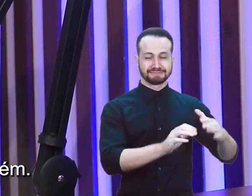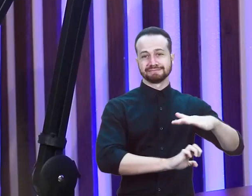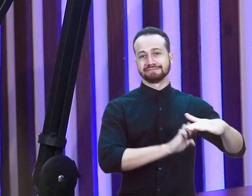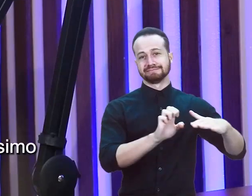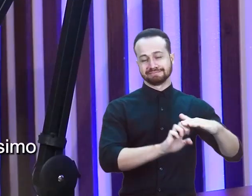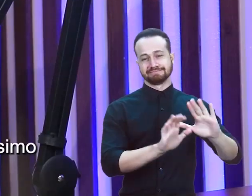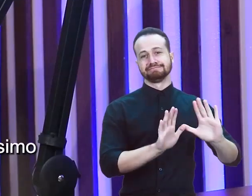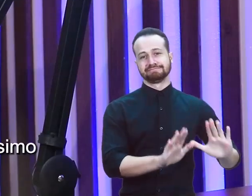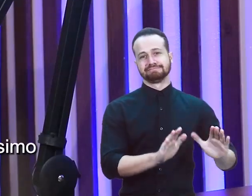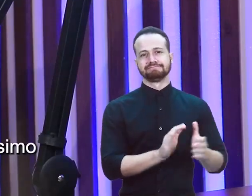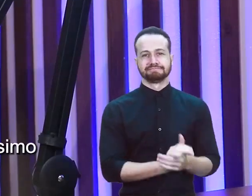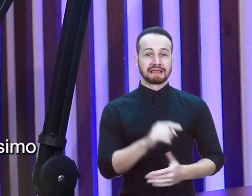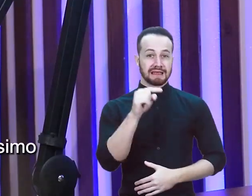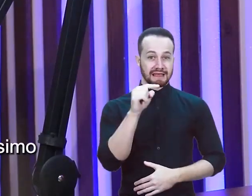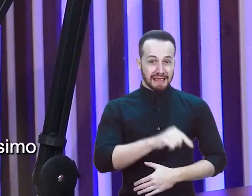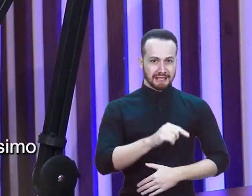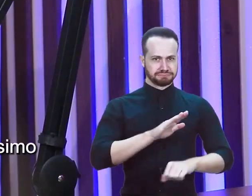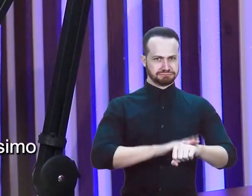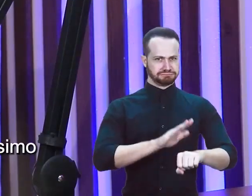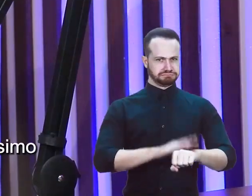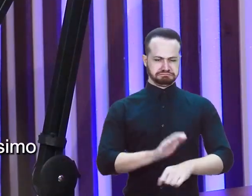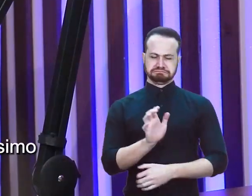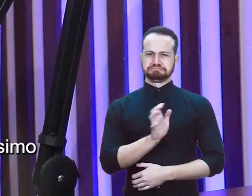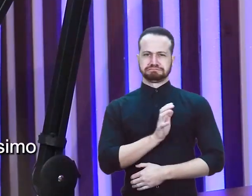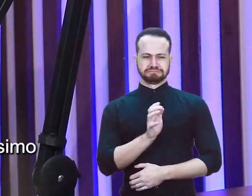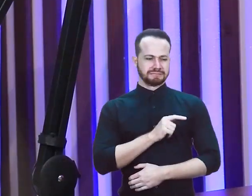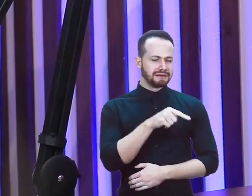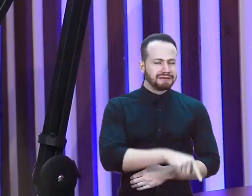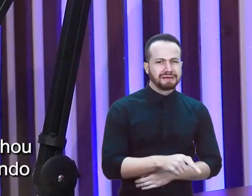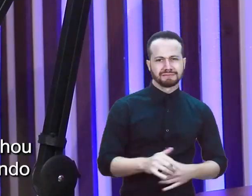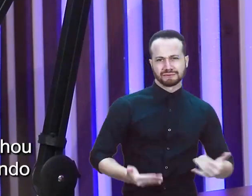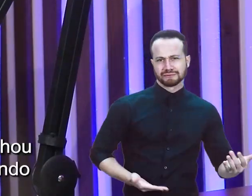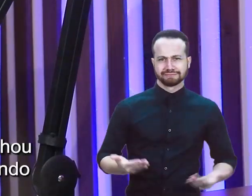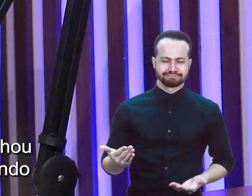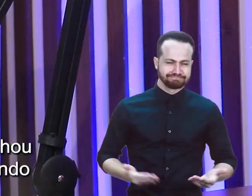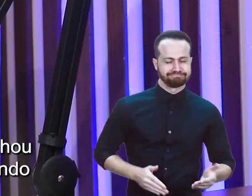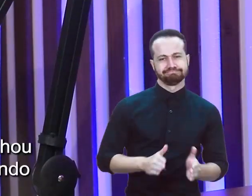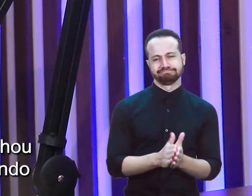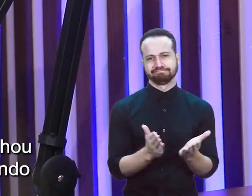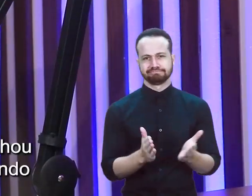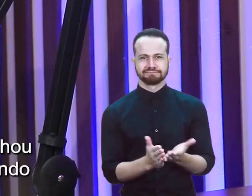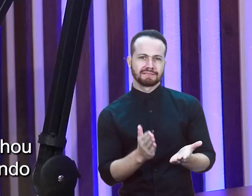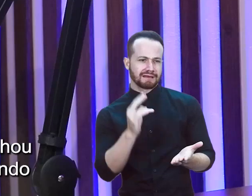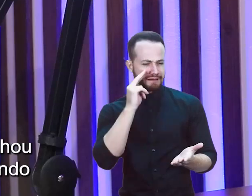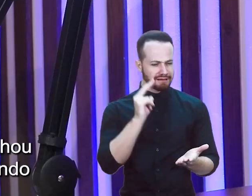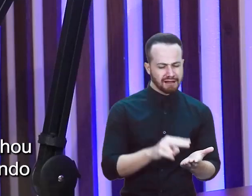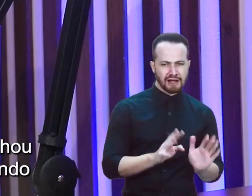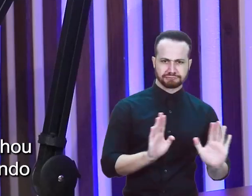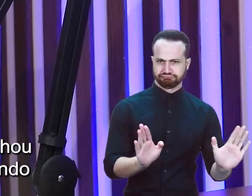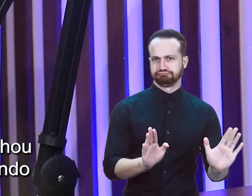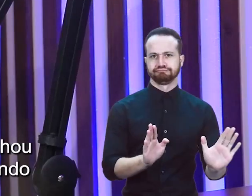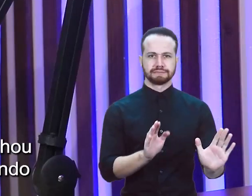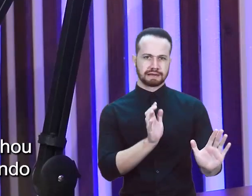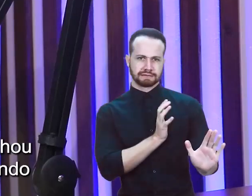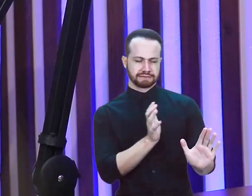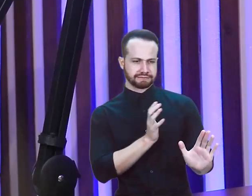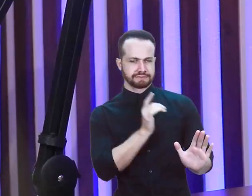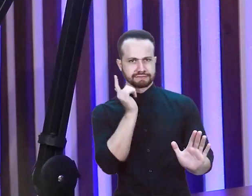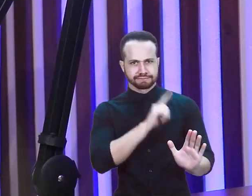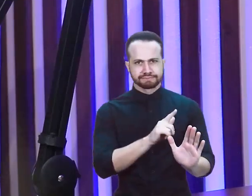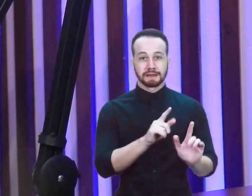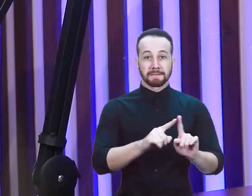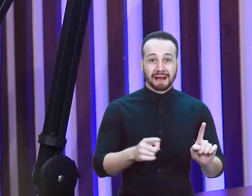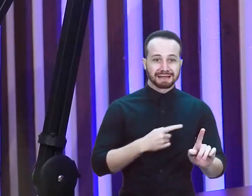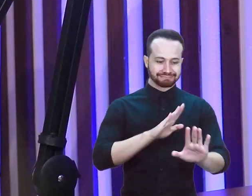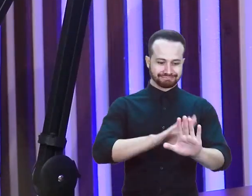de alguém. Esse dono da empresa é riquíssimo e ele sempre pobre. E ele entende que ele só trabalhou, enricou porque trabalhou, quando quem